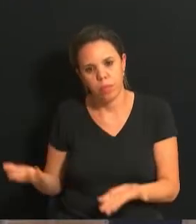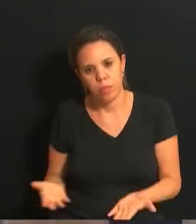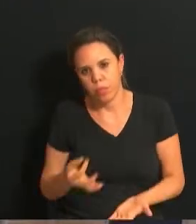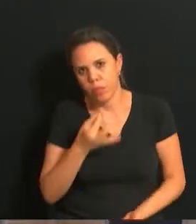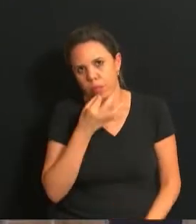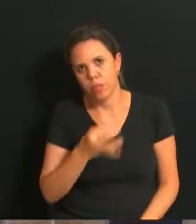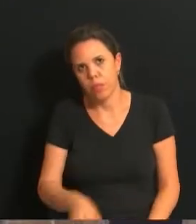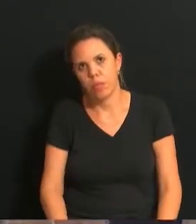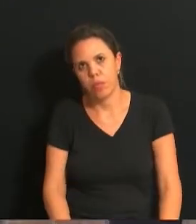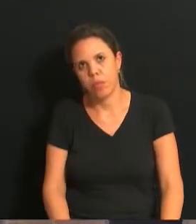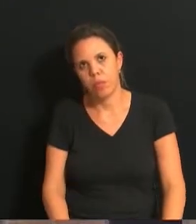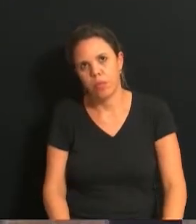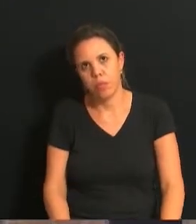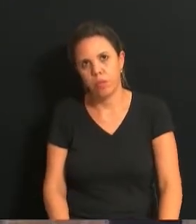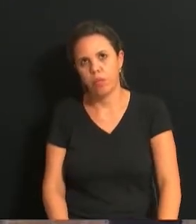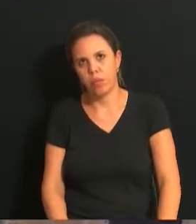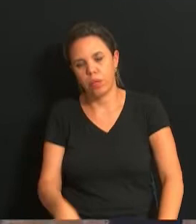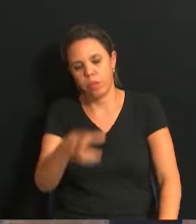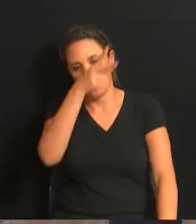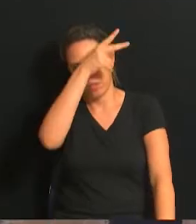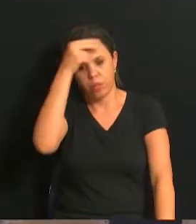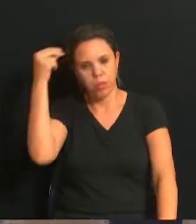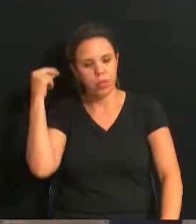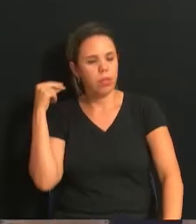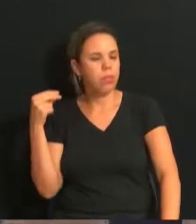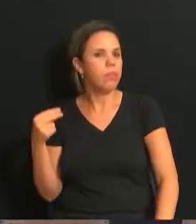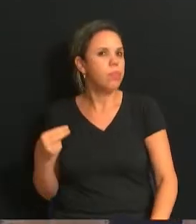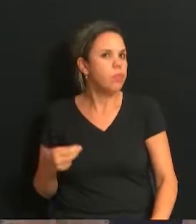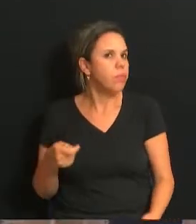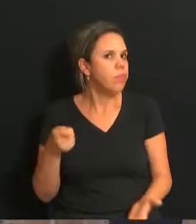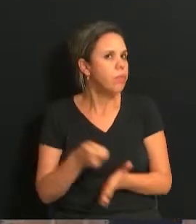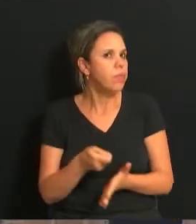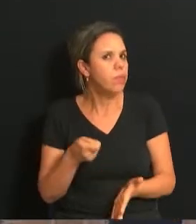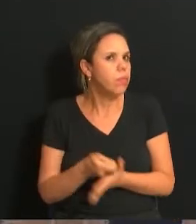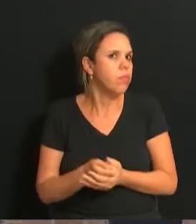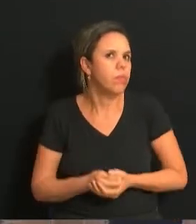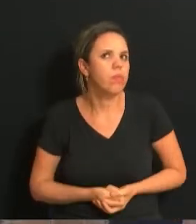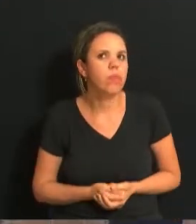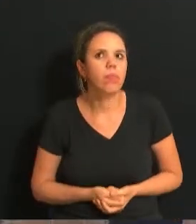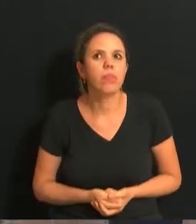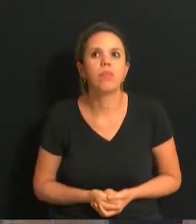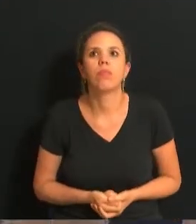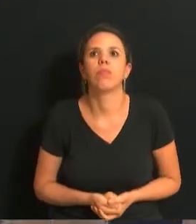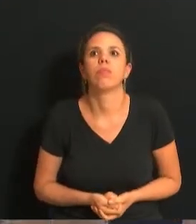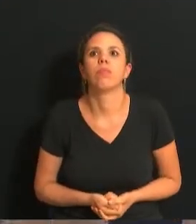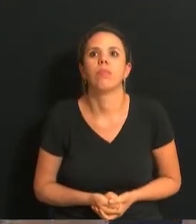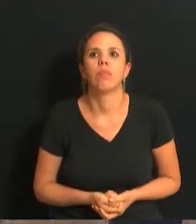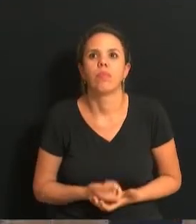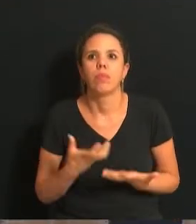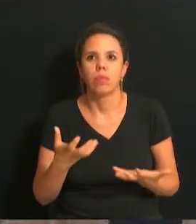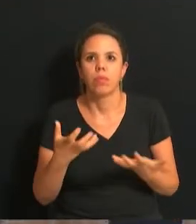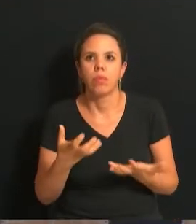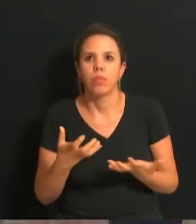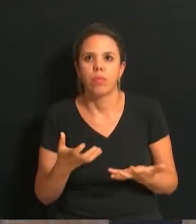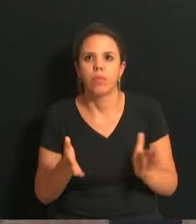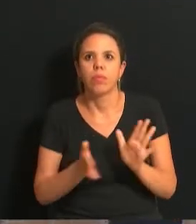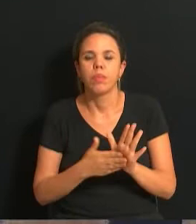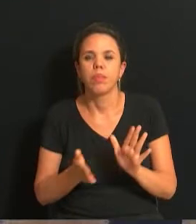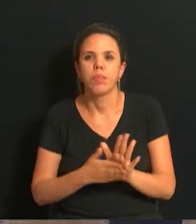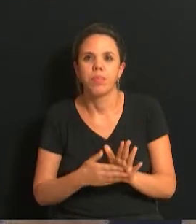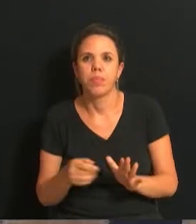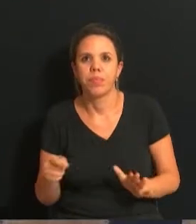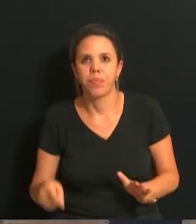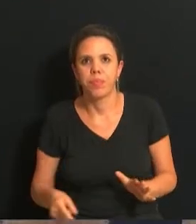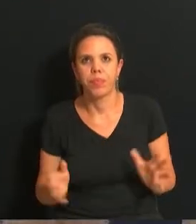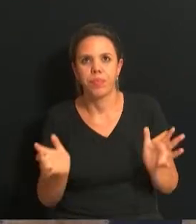posição, inclusive pública, no sentido de exigir, né? Eu acho que é isso que eu quero a minha proposta é que a